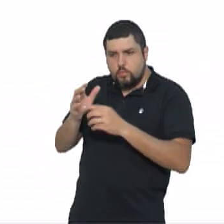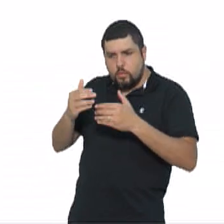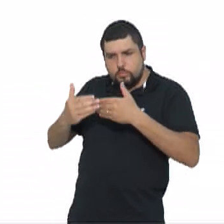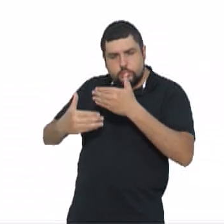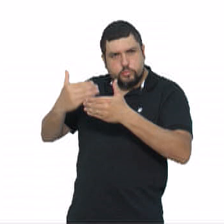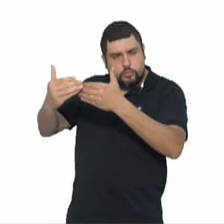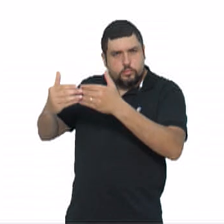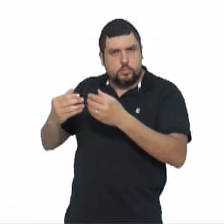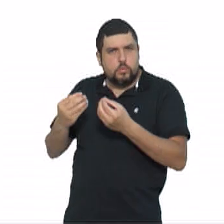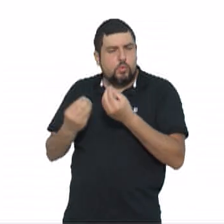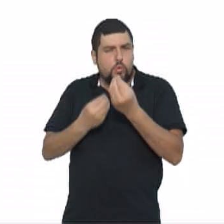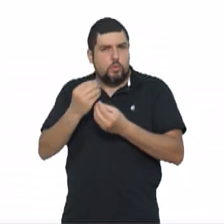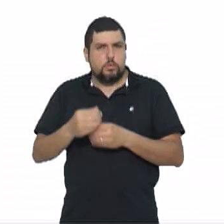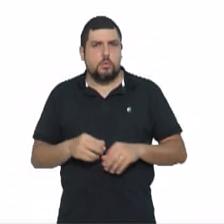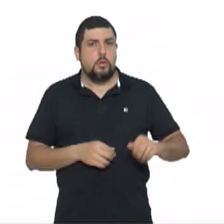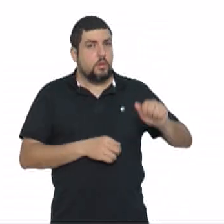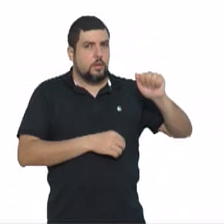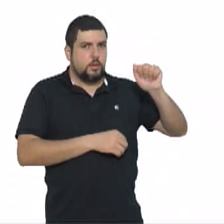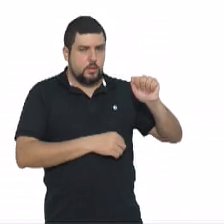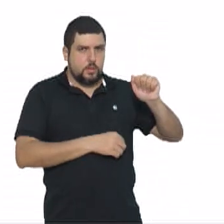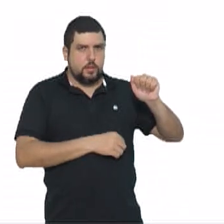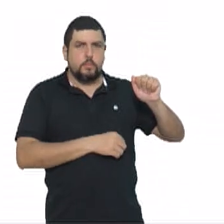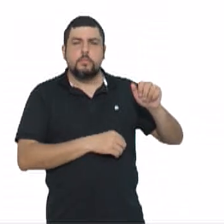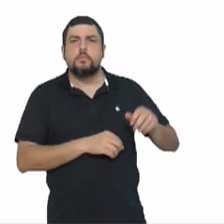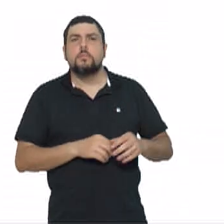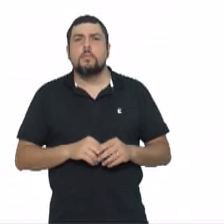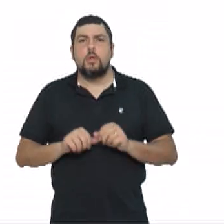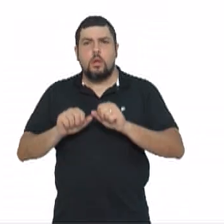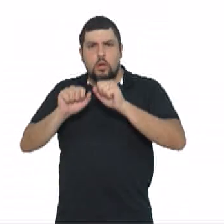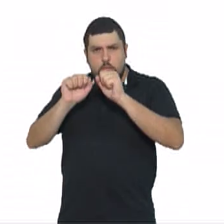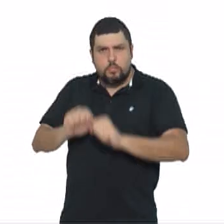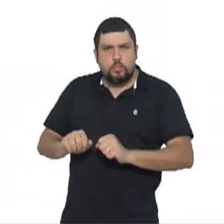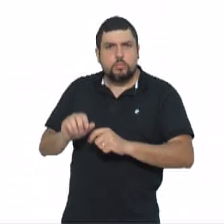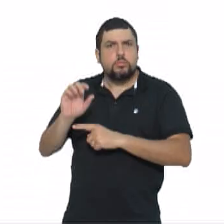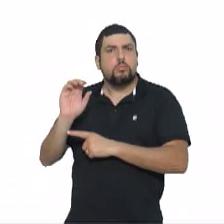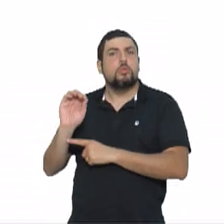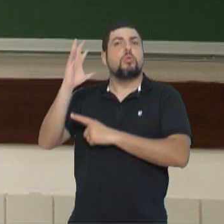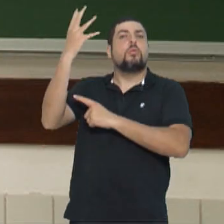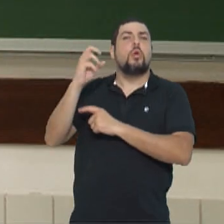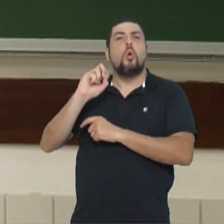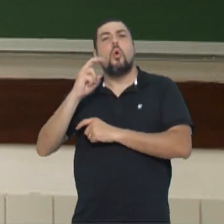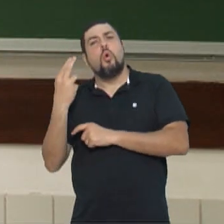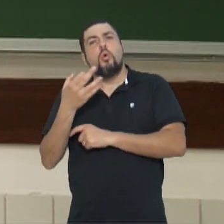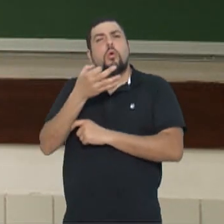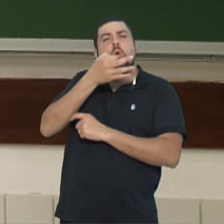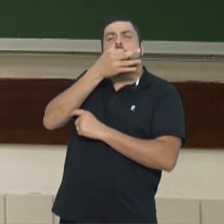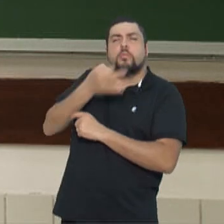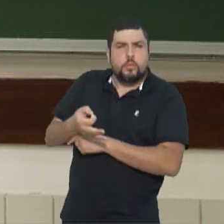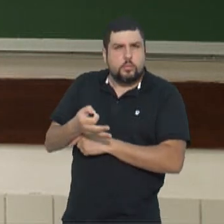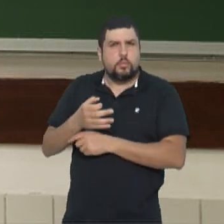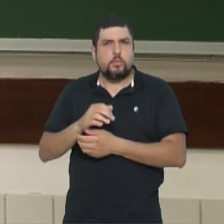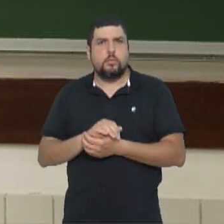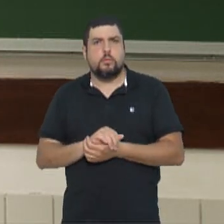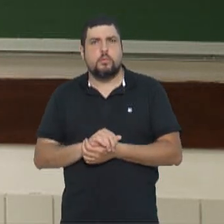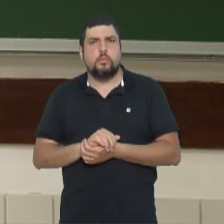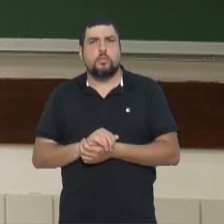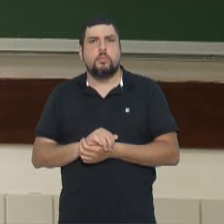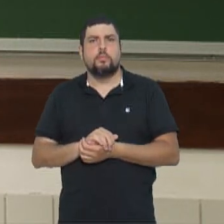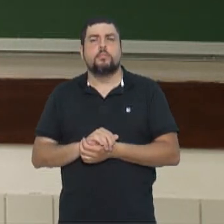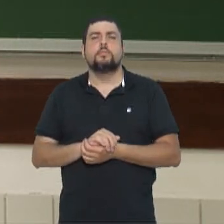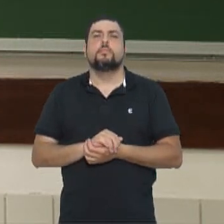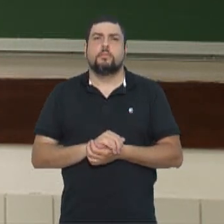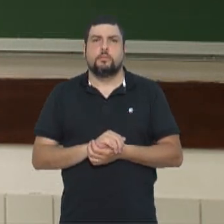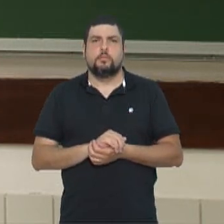Responda. Letra A, podem ser classificadas como fato ou opinião? As informações que dizem respeito ao